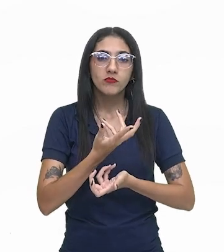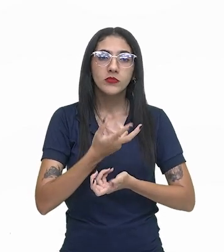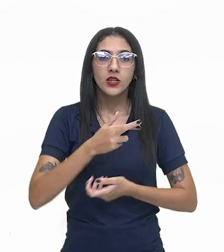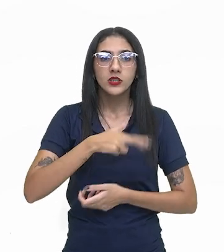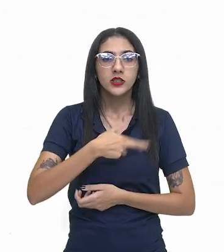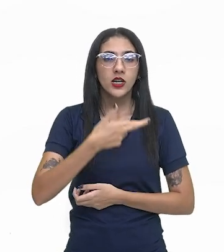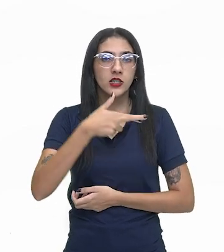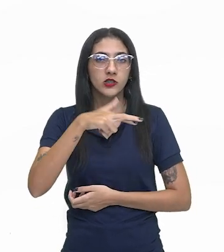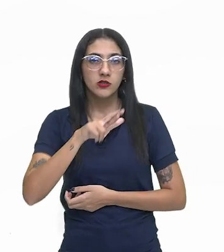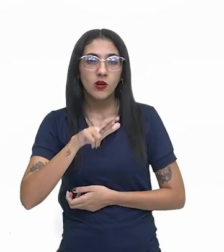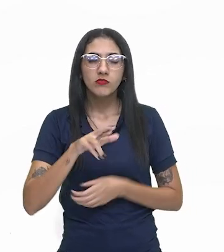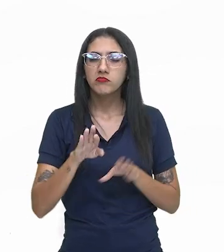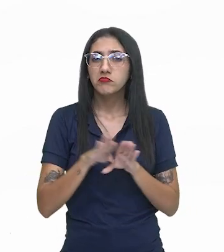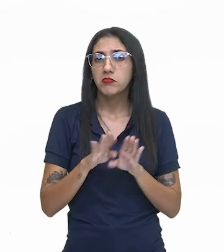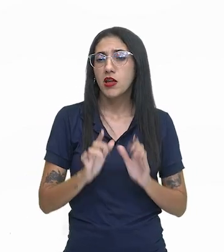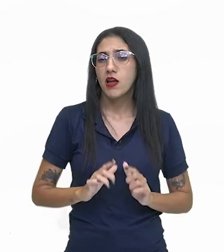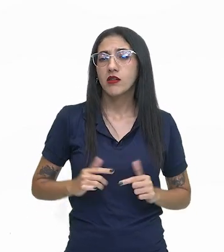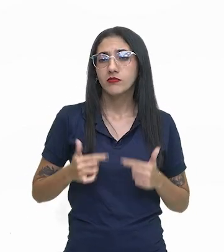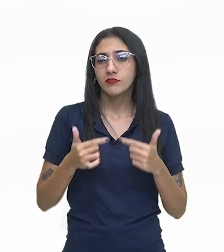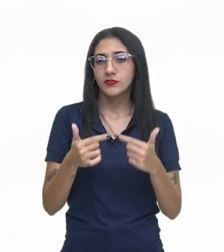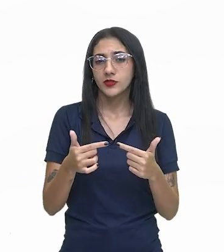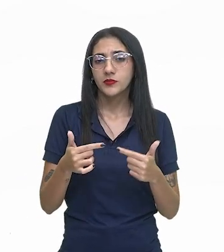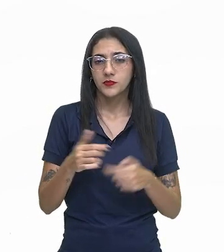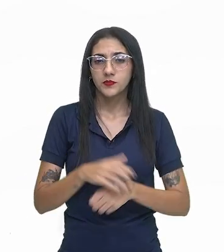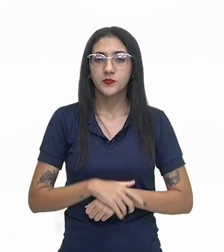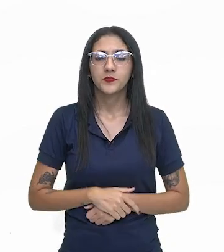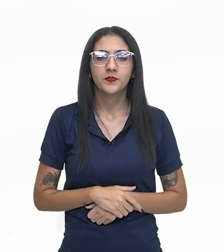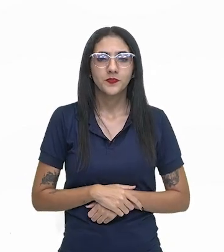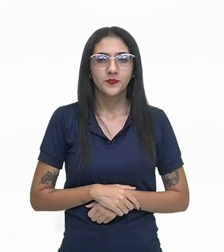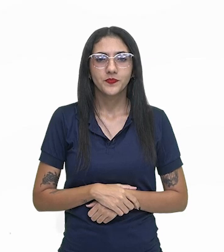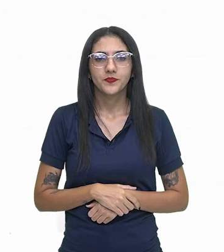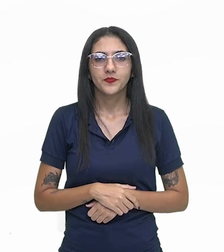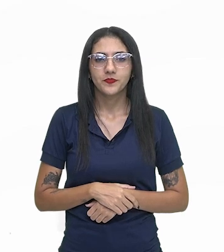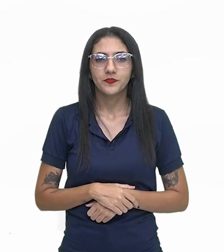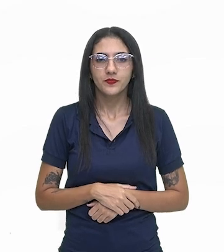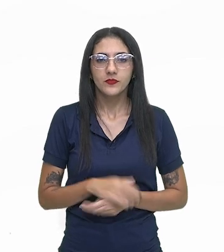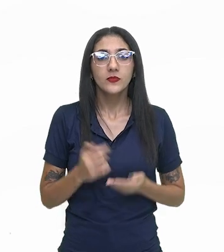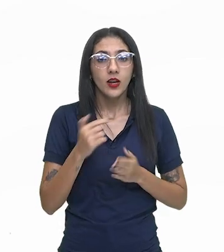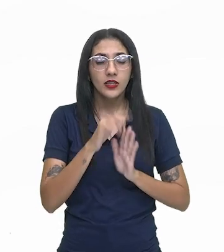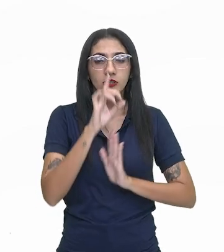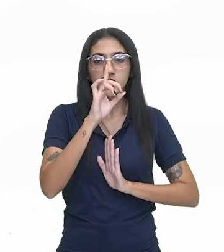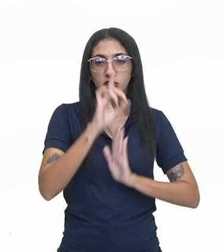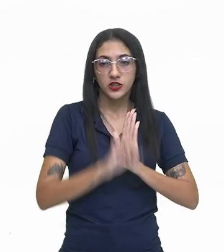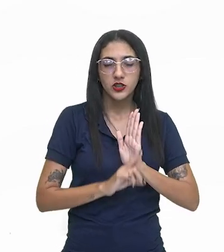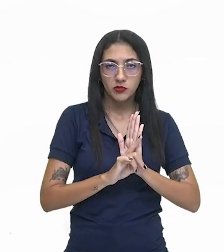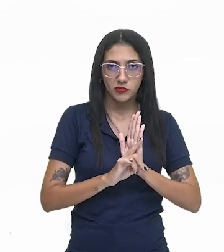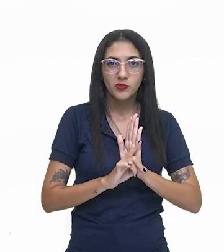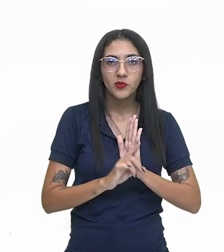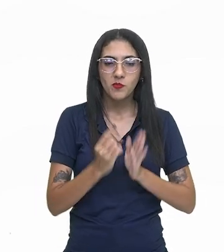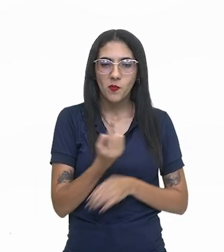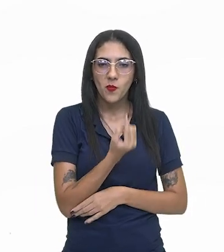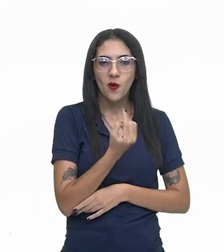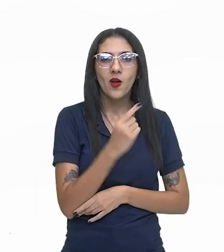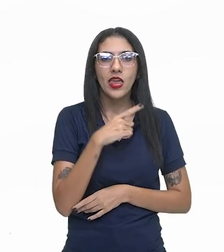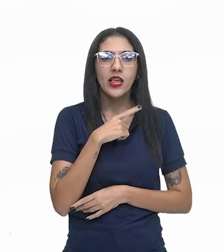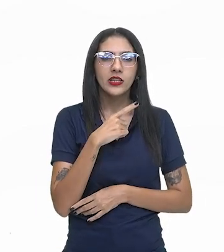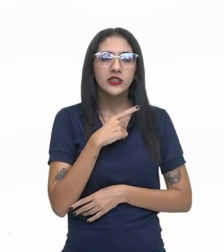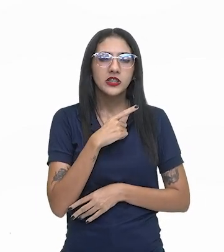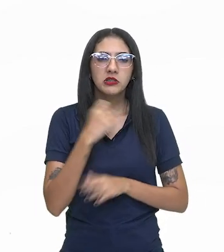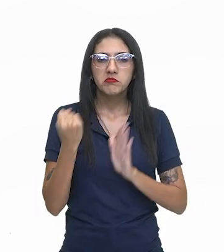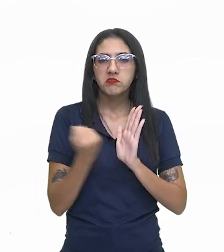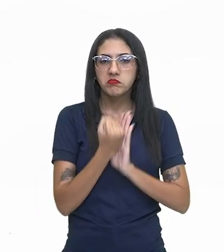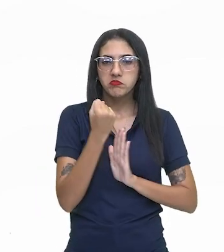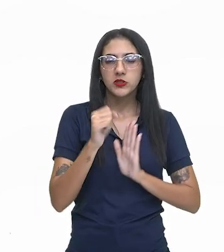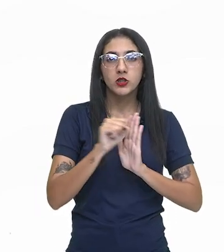liberdade religiosa, liberdade de iniciativa. Os direitos civis se consolidaram a partir